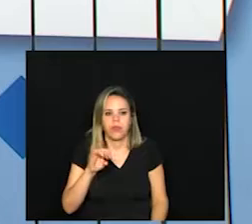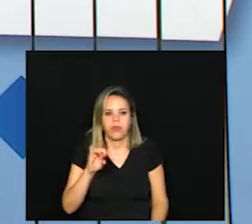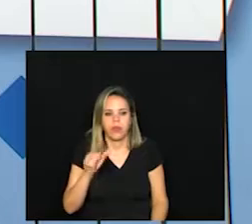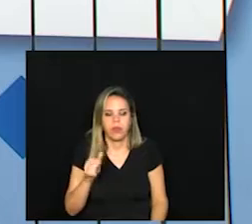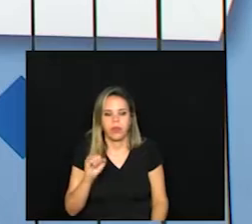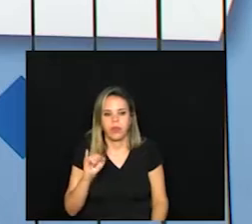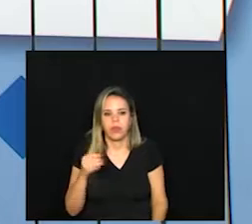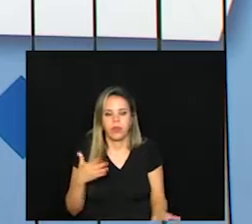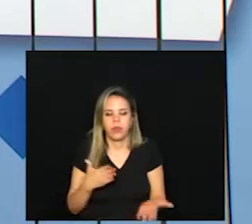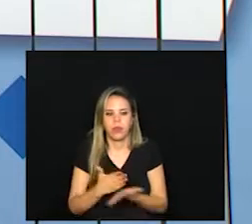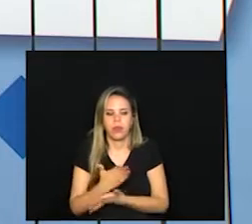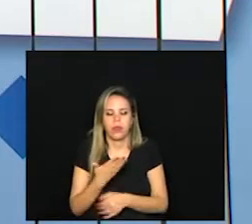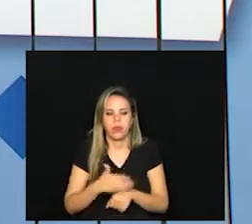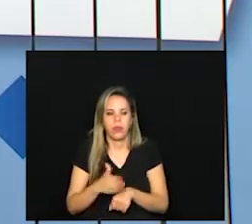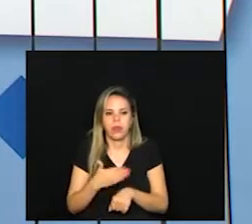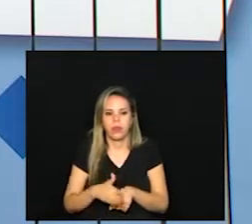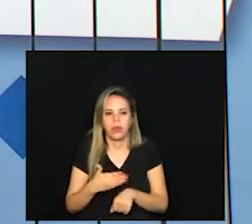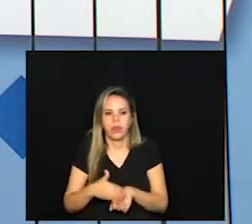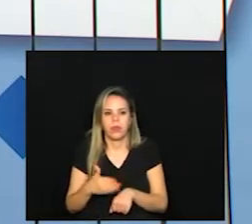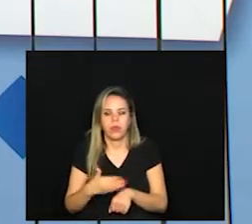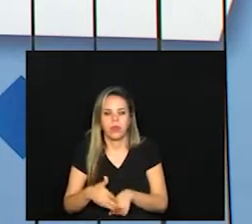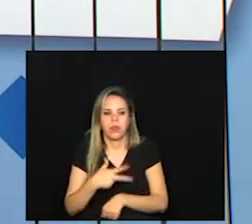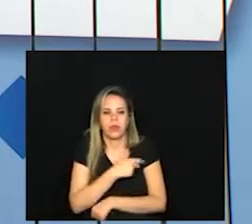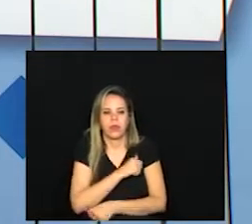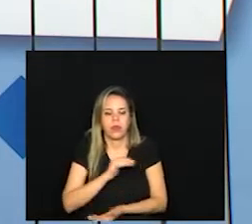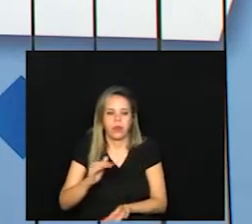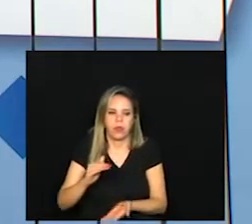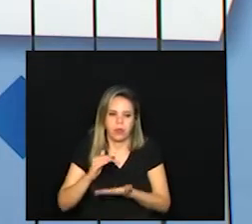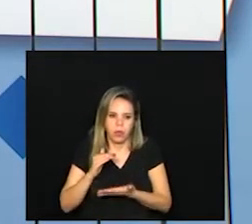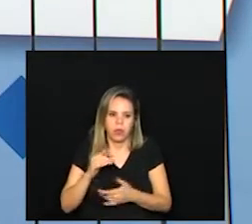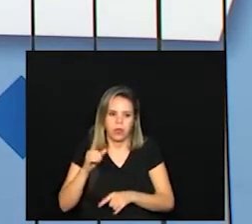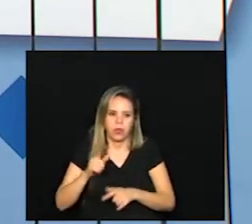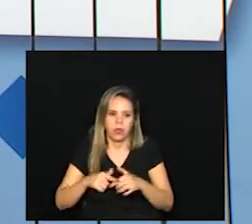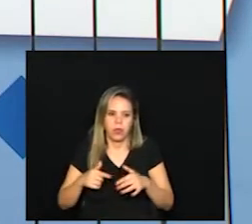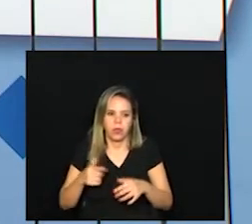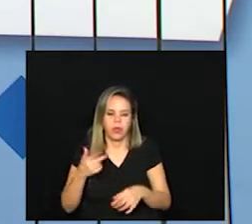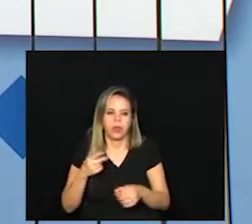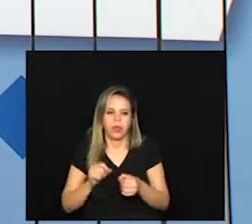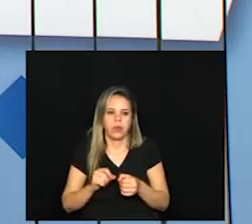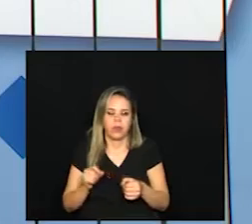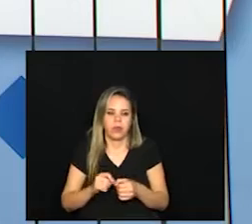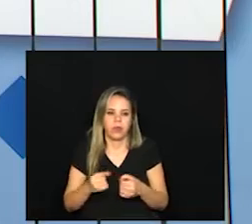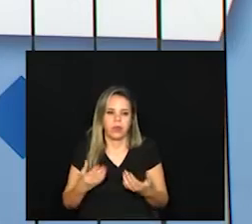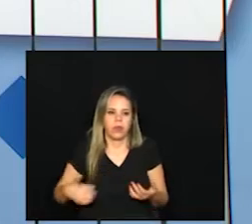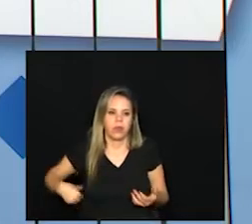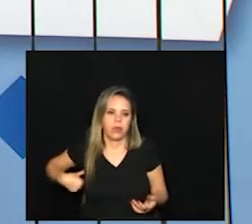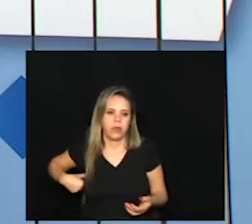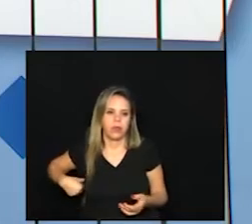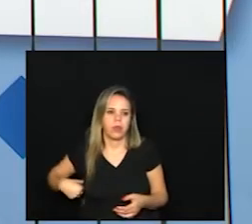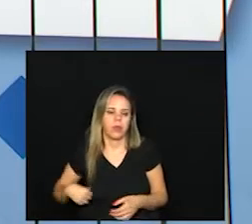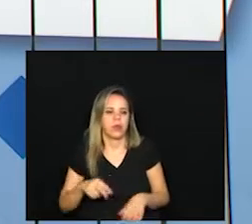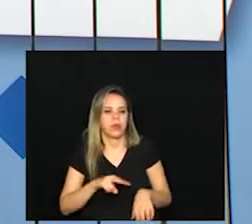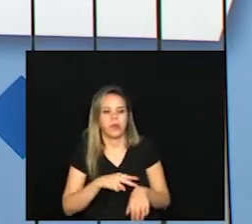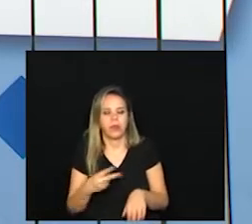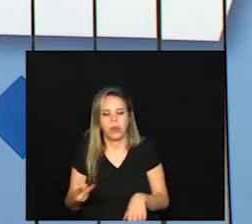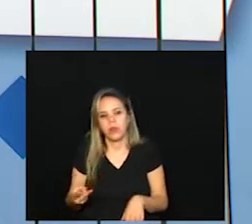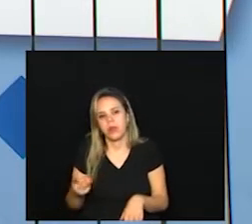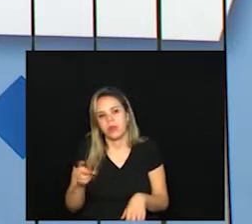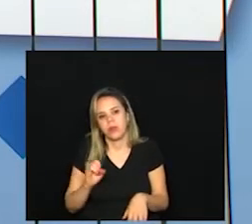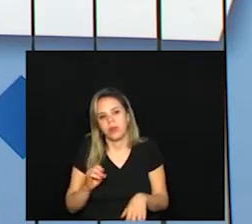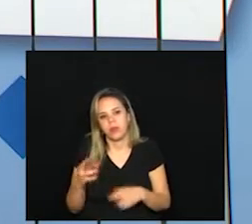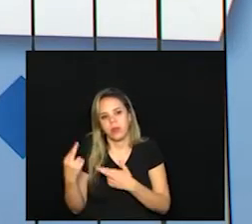aprovadas, recebem treinamento, vacinas e insumos para a aplicação. Em contrapartida, elas